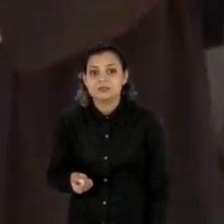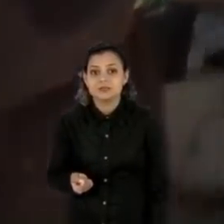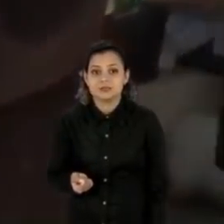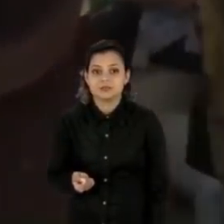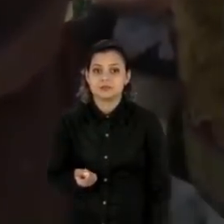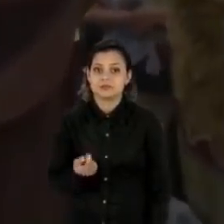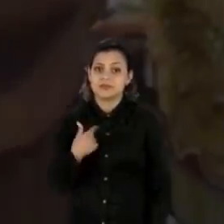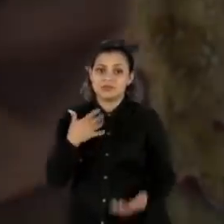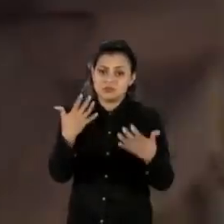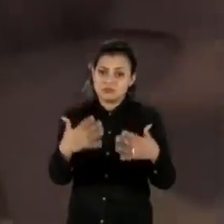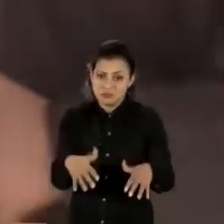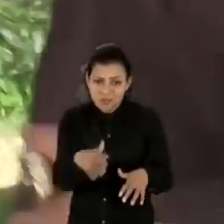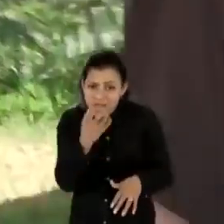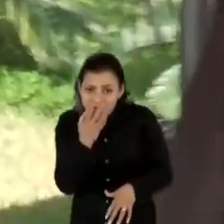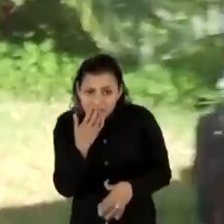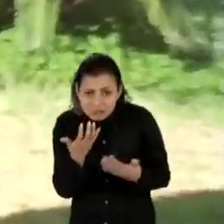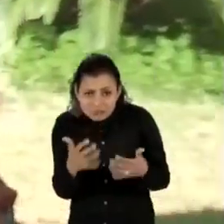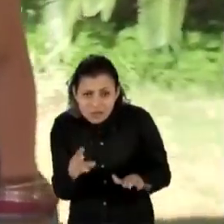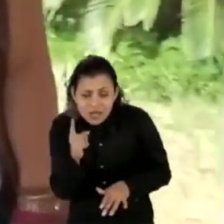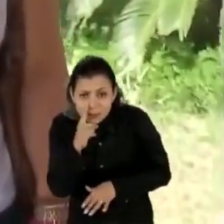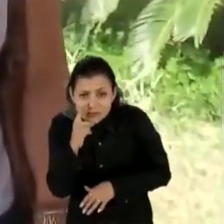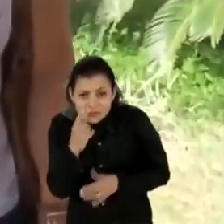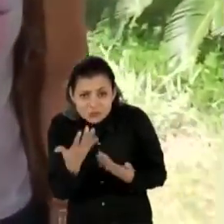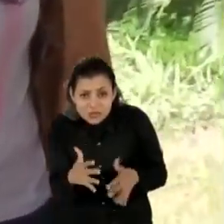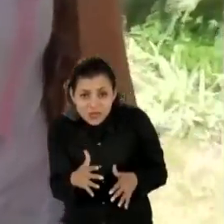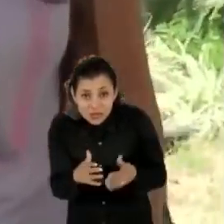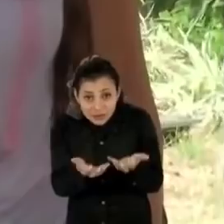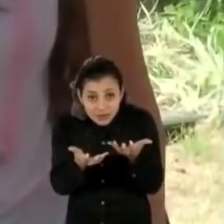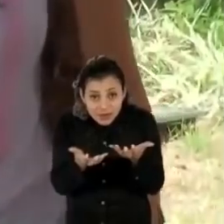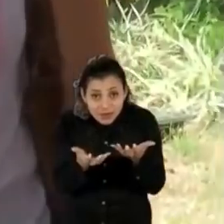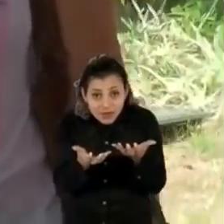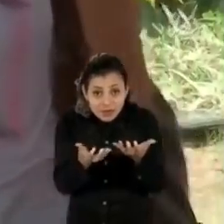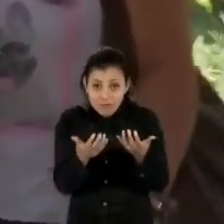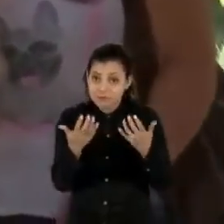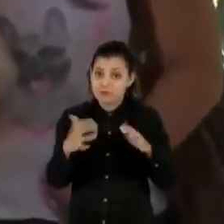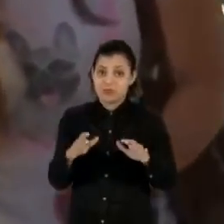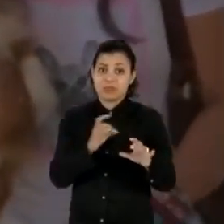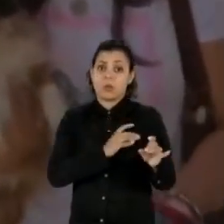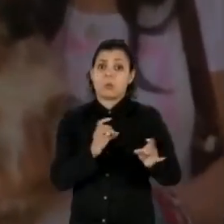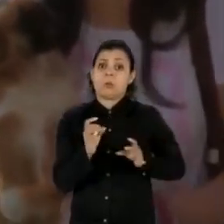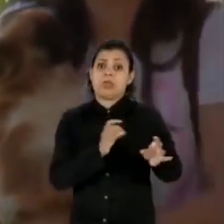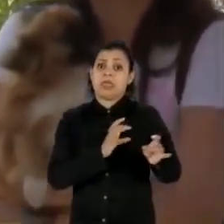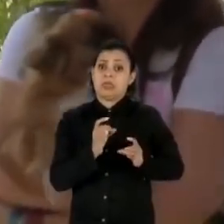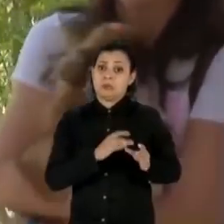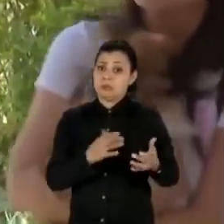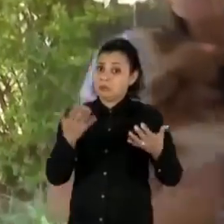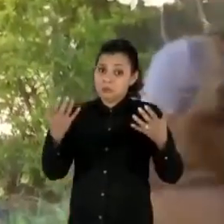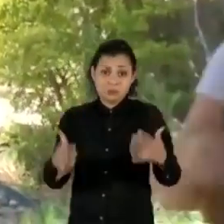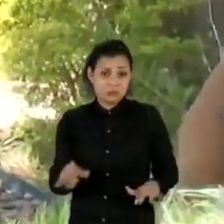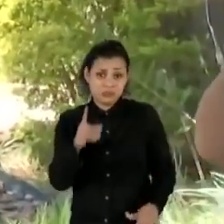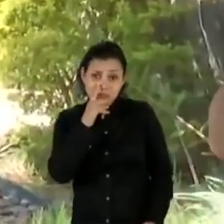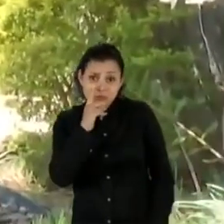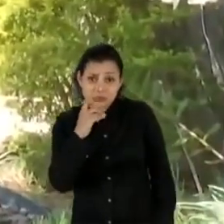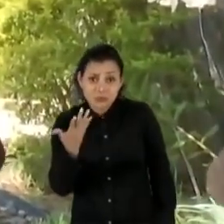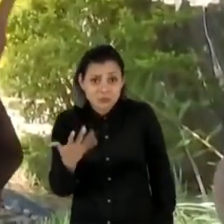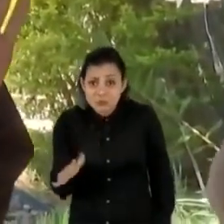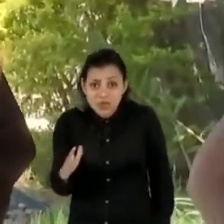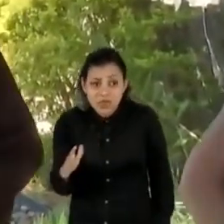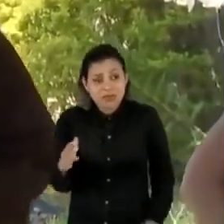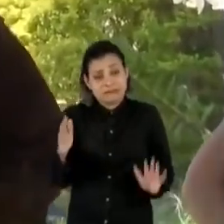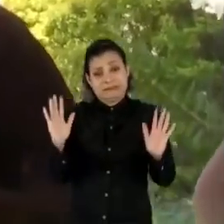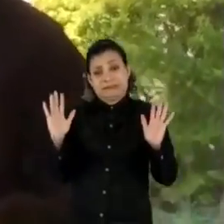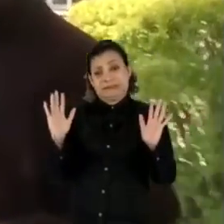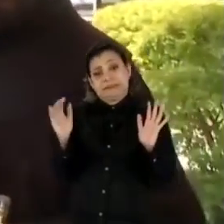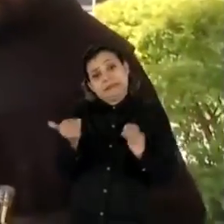não tô com tanta moral assim para a gente encerrar dá um biscoitinho será que vai querer não tá assustado tá assustado não quis aceitar o biscoitinho aqui